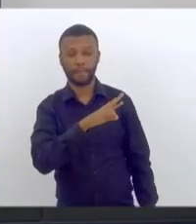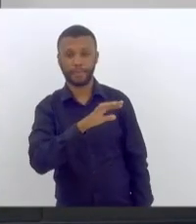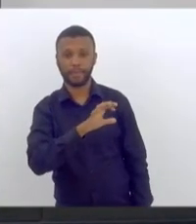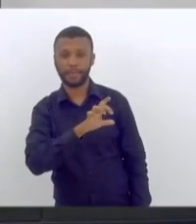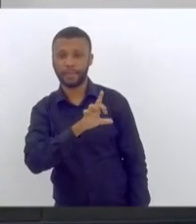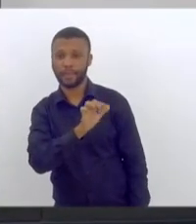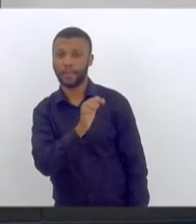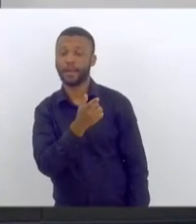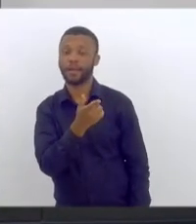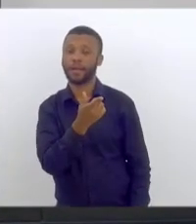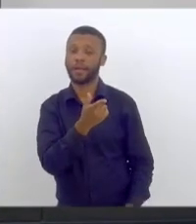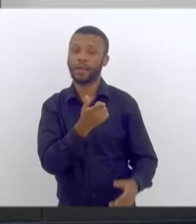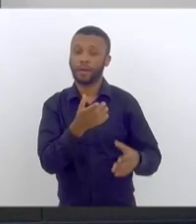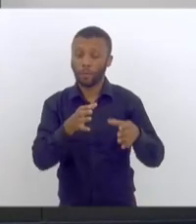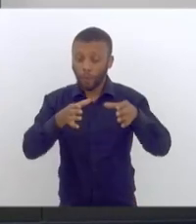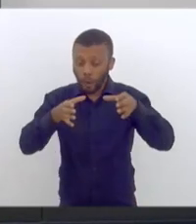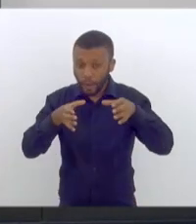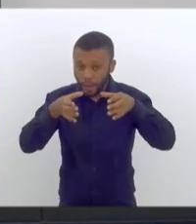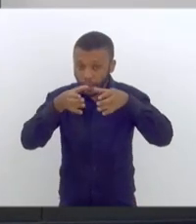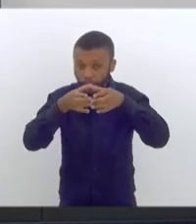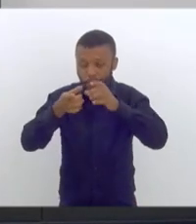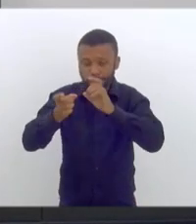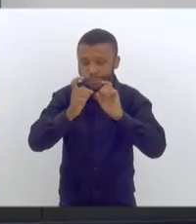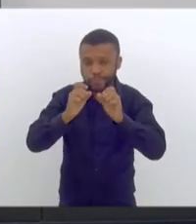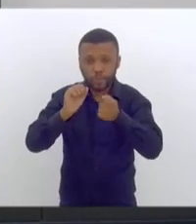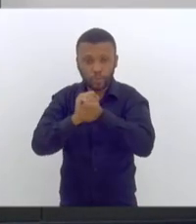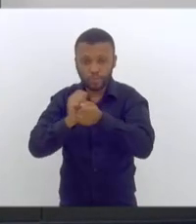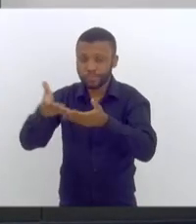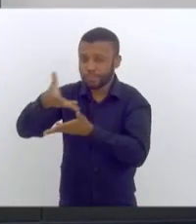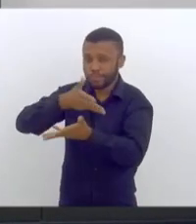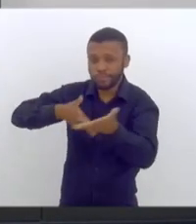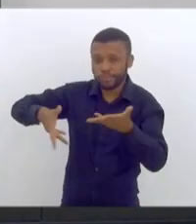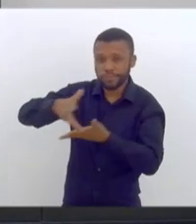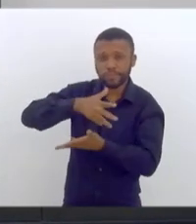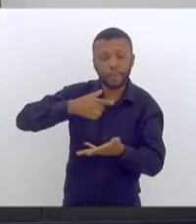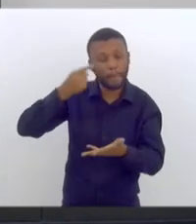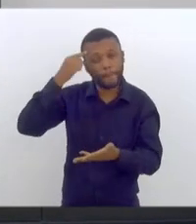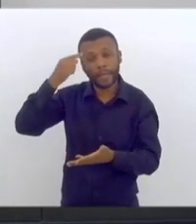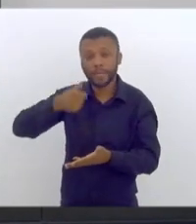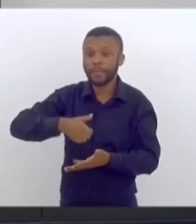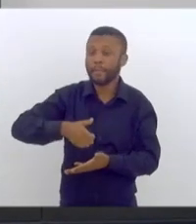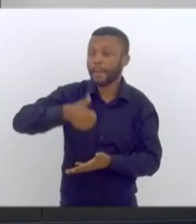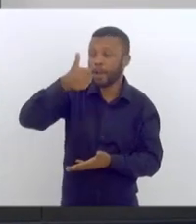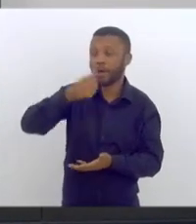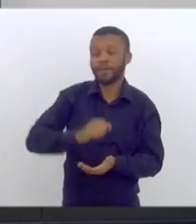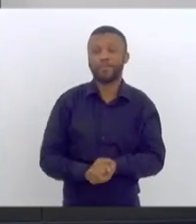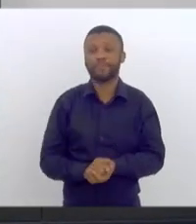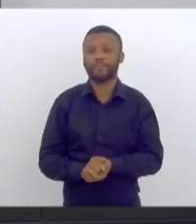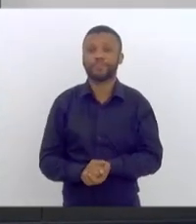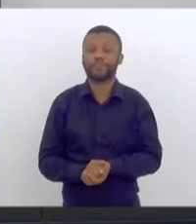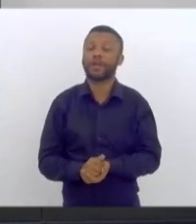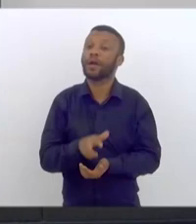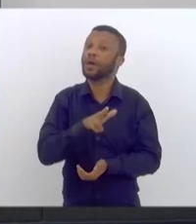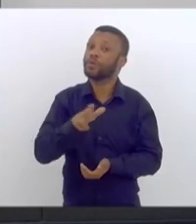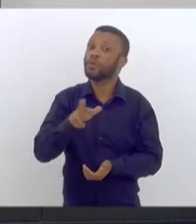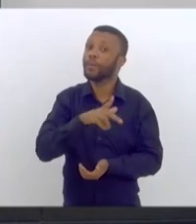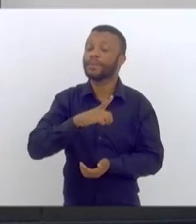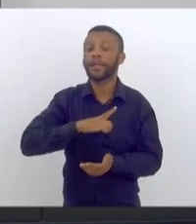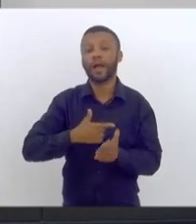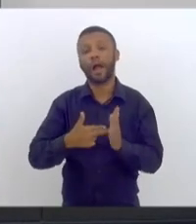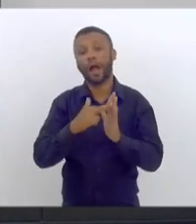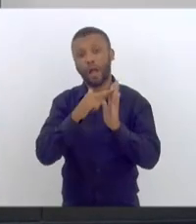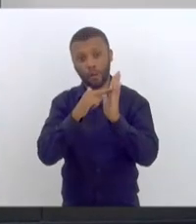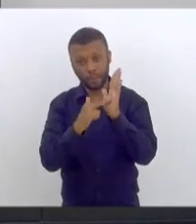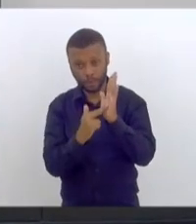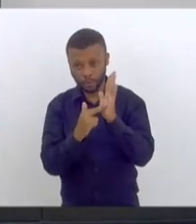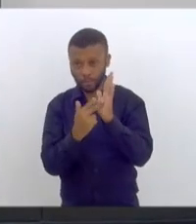pensa de como melhora isso não é trazer a regulamentação para dentro